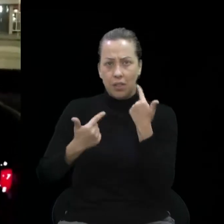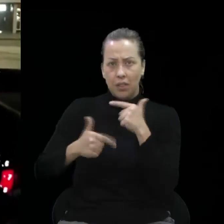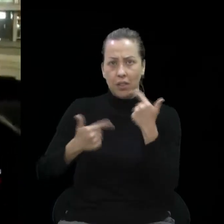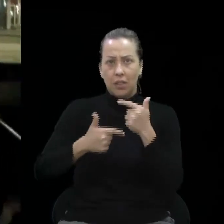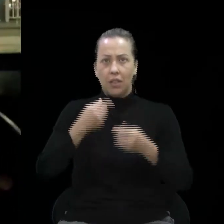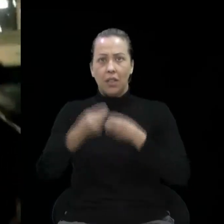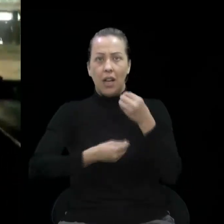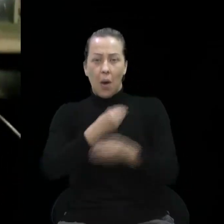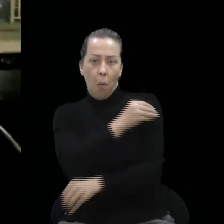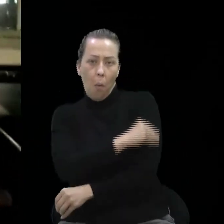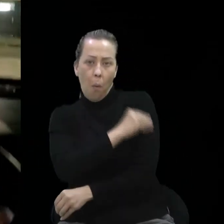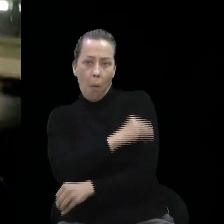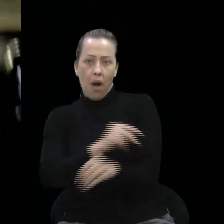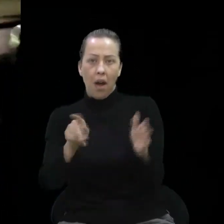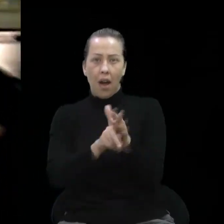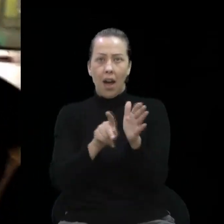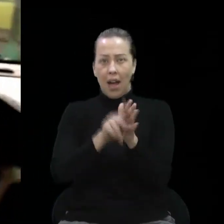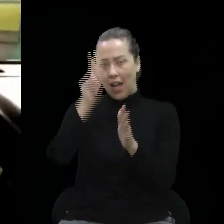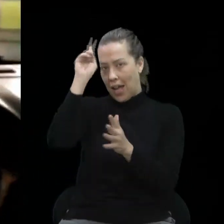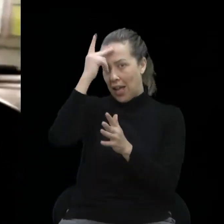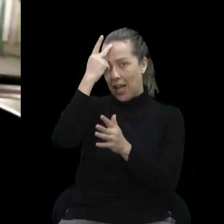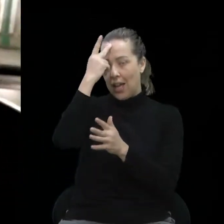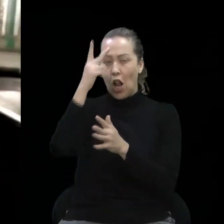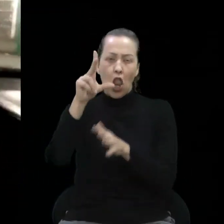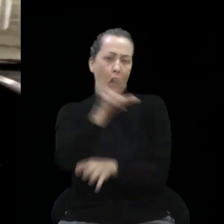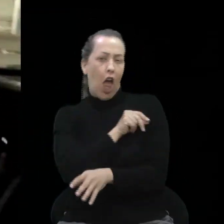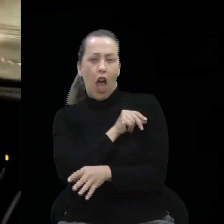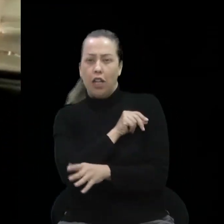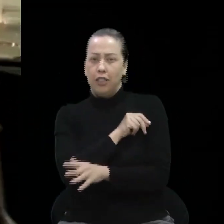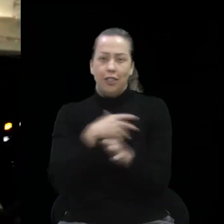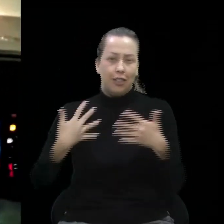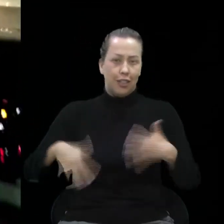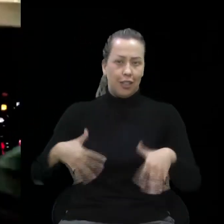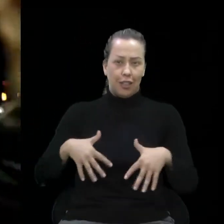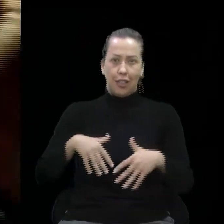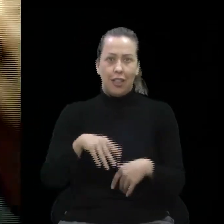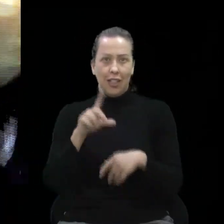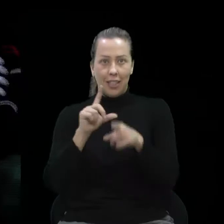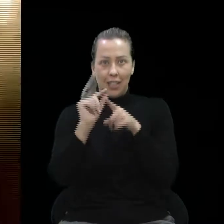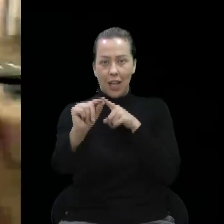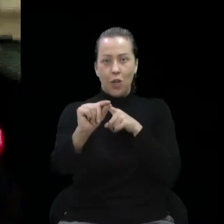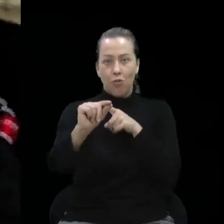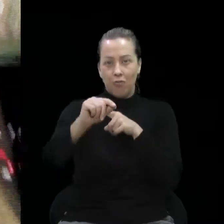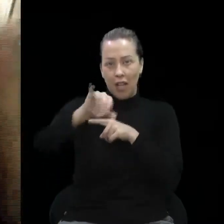O que o álcool não faz na cabeça, bicho? Sai aqui.